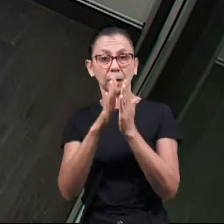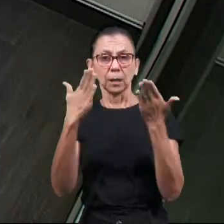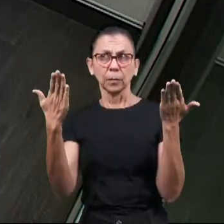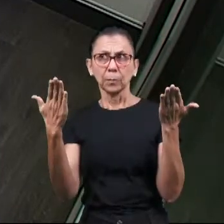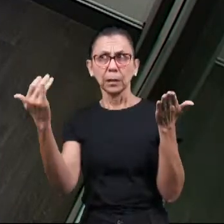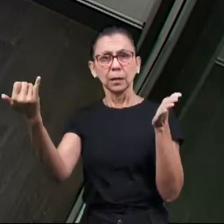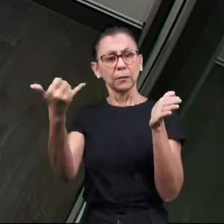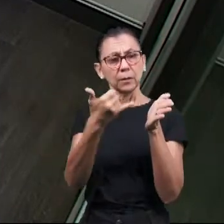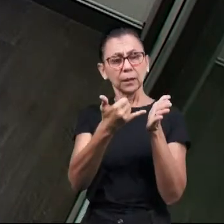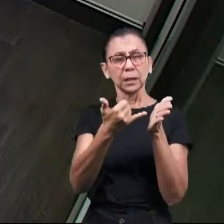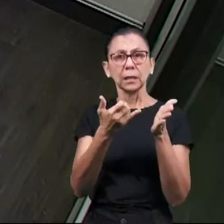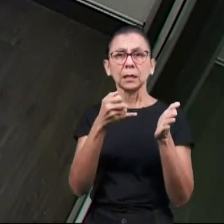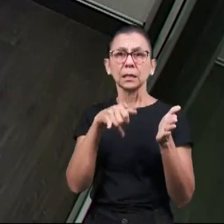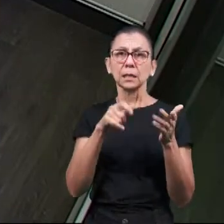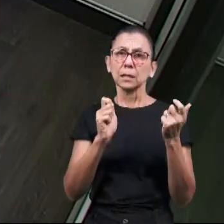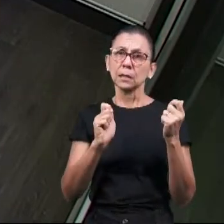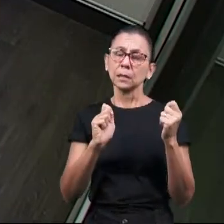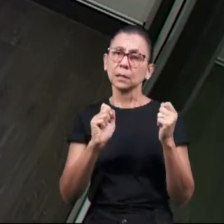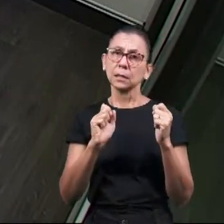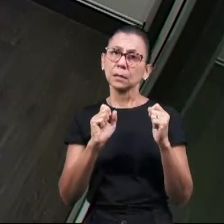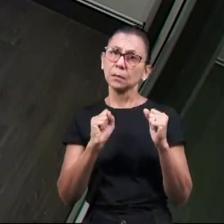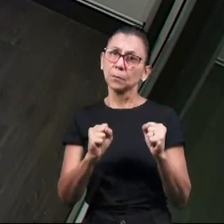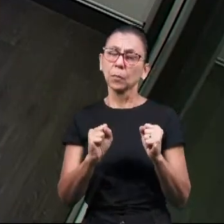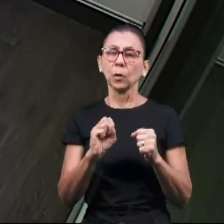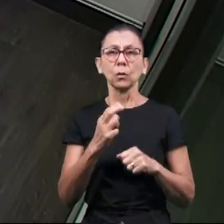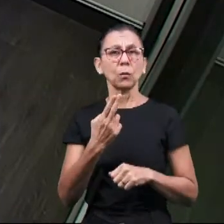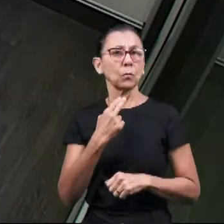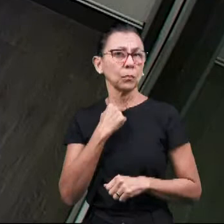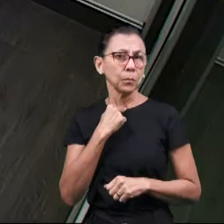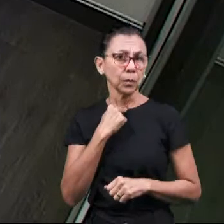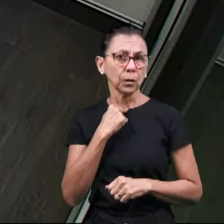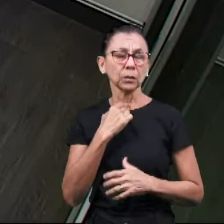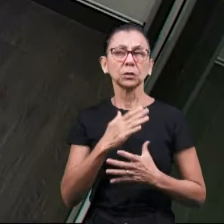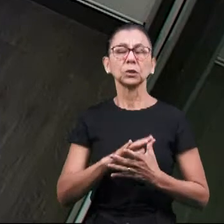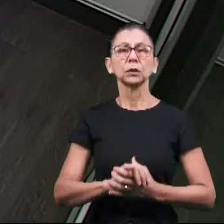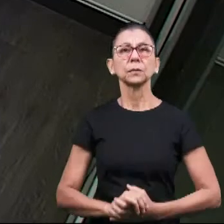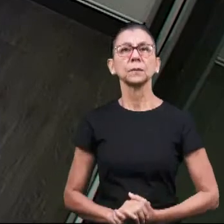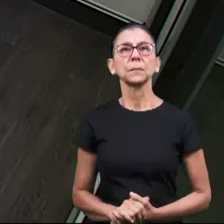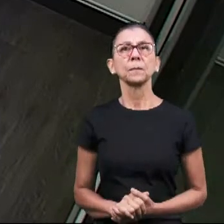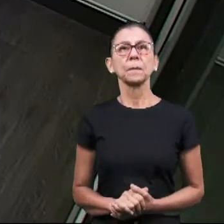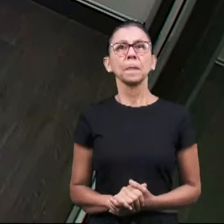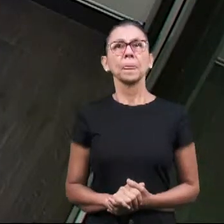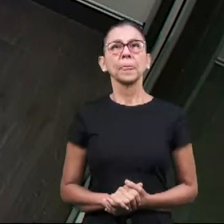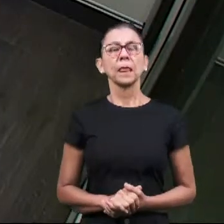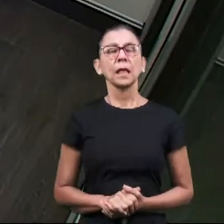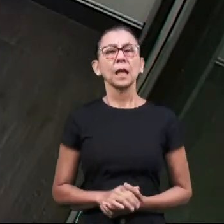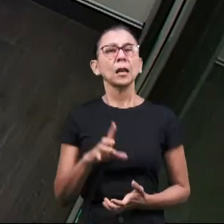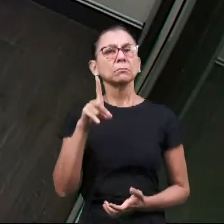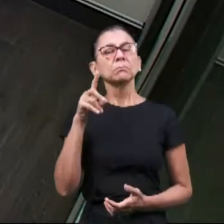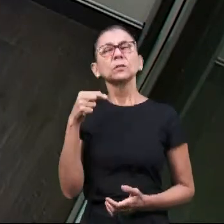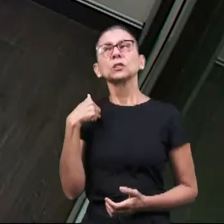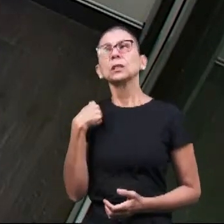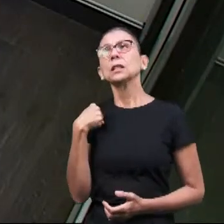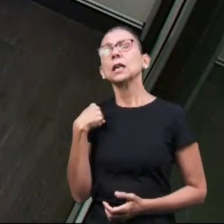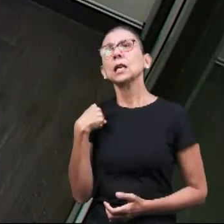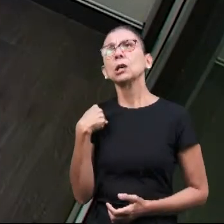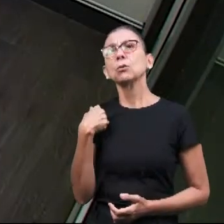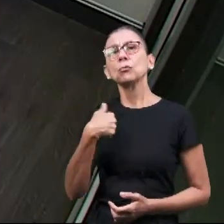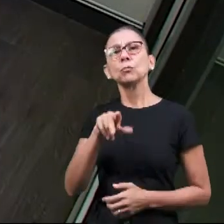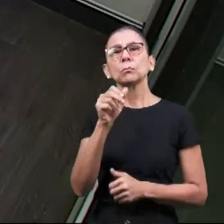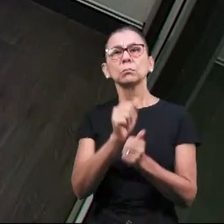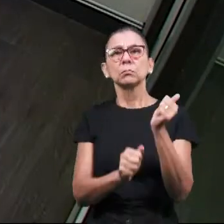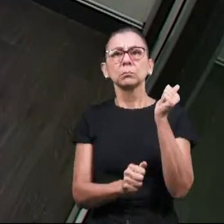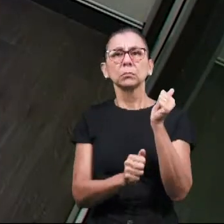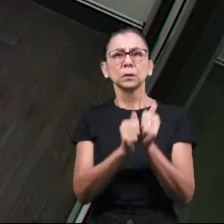se deve, se não deve fazer aquilo. E um dia eu estava indo para um campeonato de futebol de salão, e antes de sair de casa eu lembrei do que meu